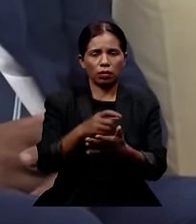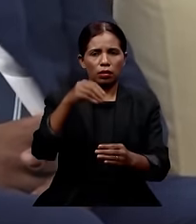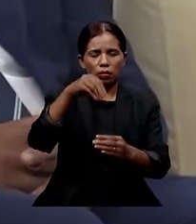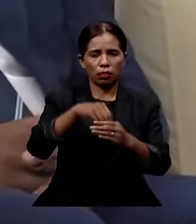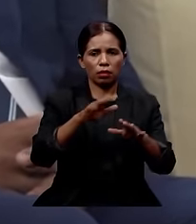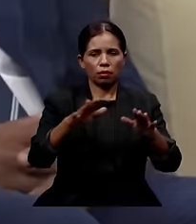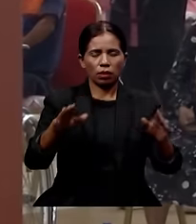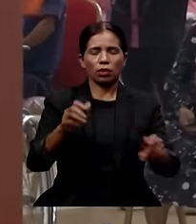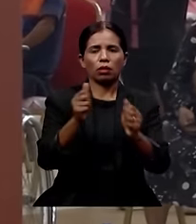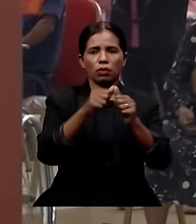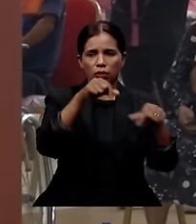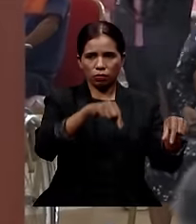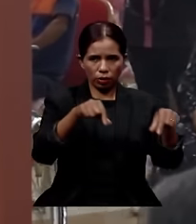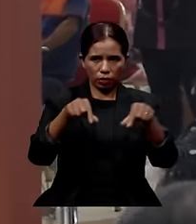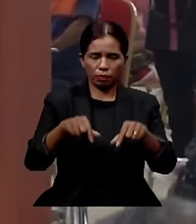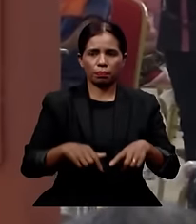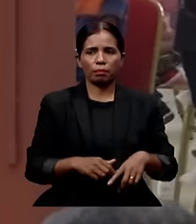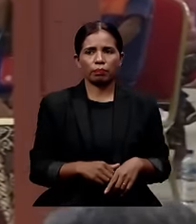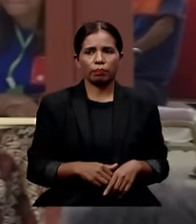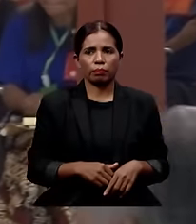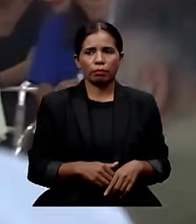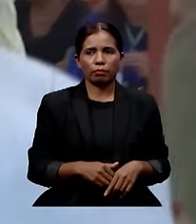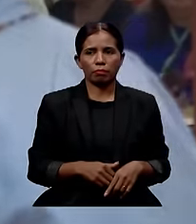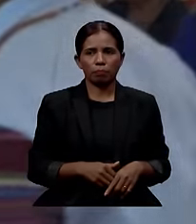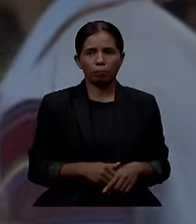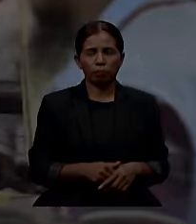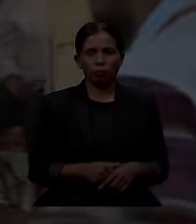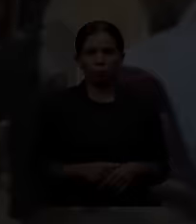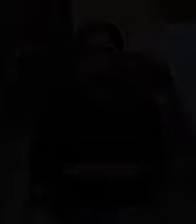labare com condição de eficiência. Celina Lopes, Agostinho da Costa, Yemen.